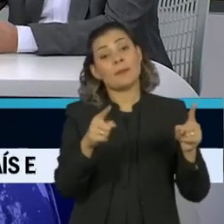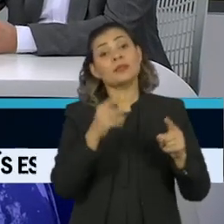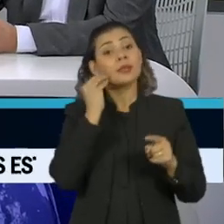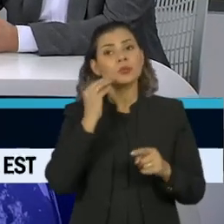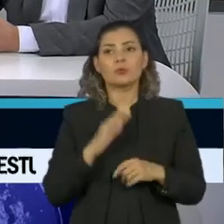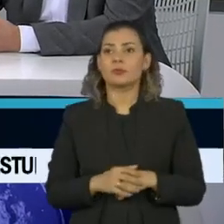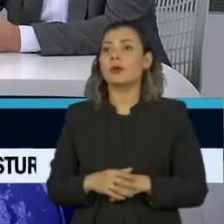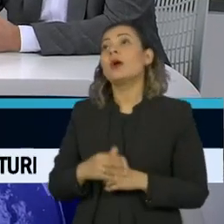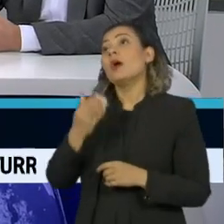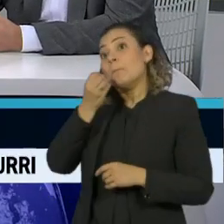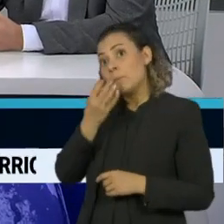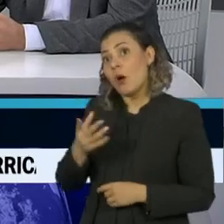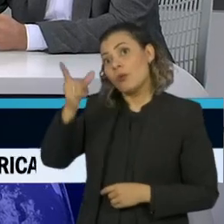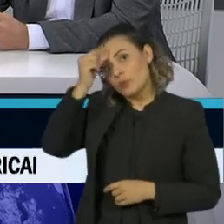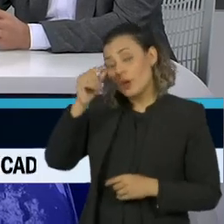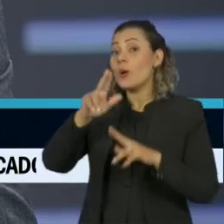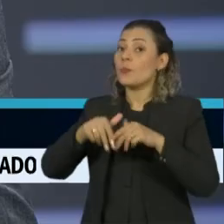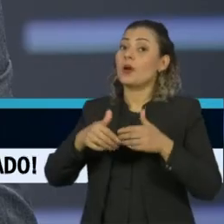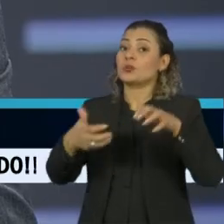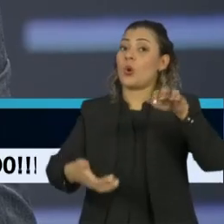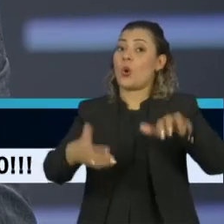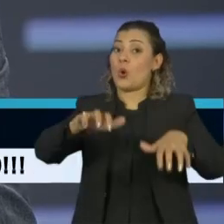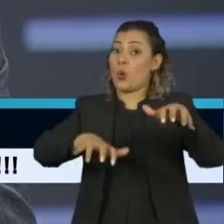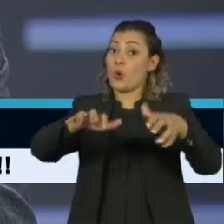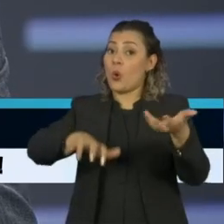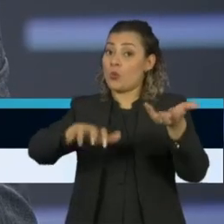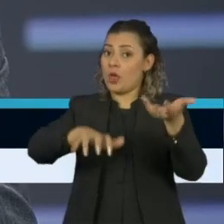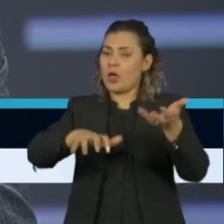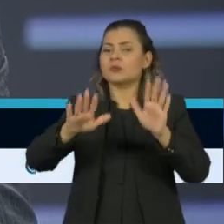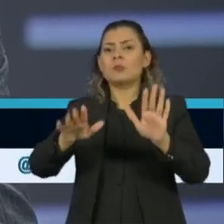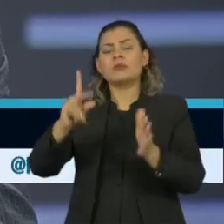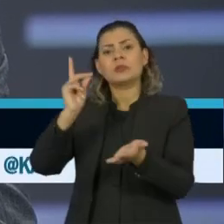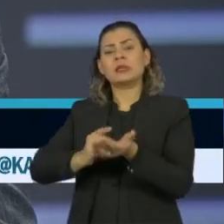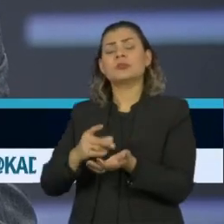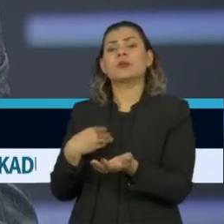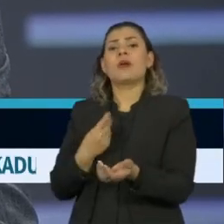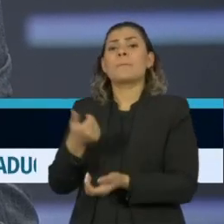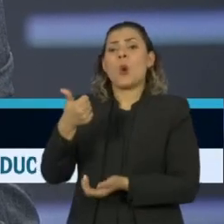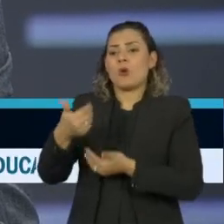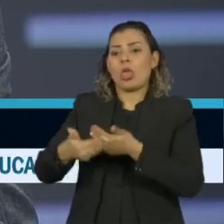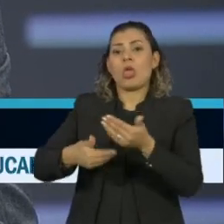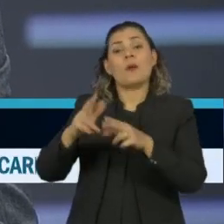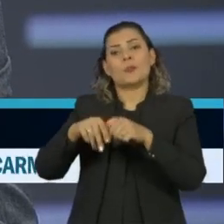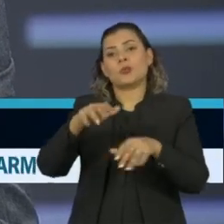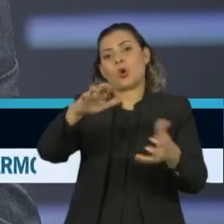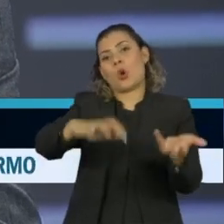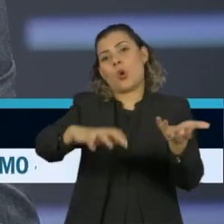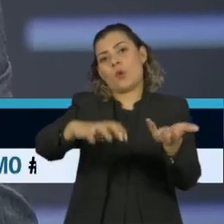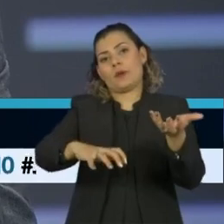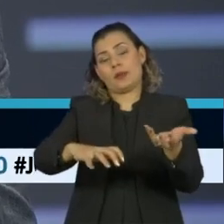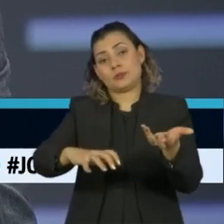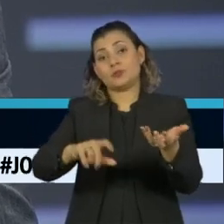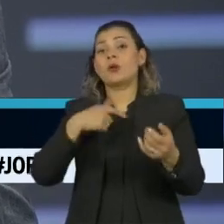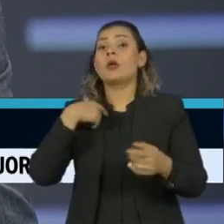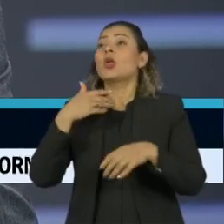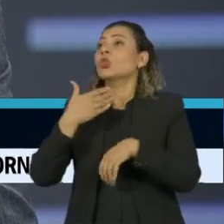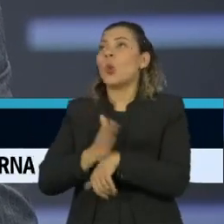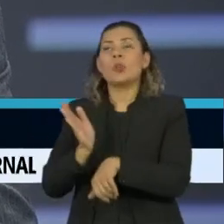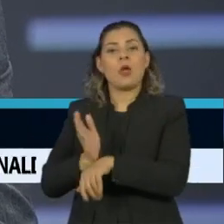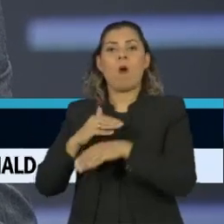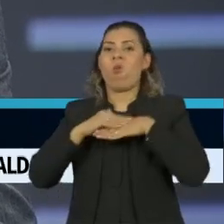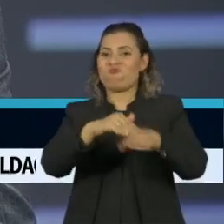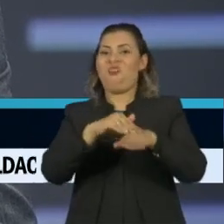graças ao congresso nacional se o pouco que tá andando no país deve-se ao congresso nacional esse que atacado